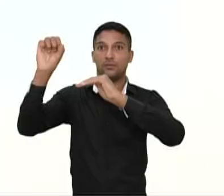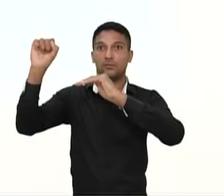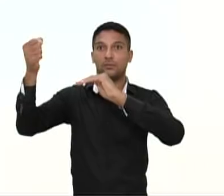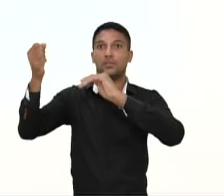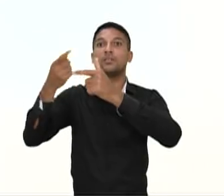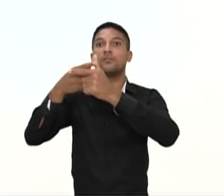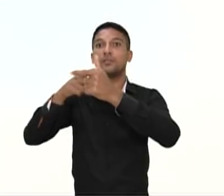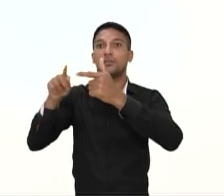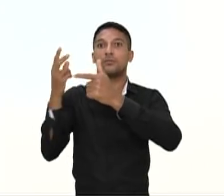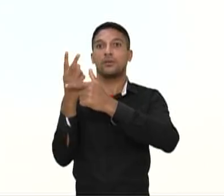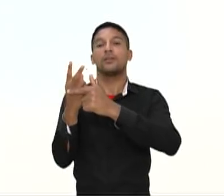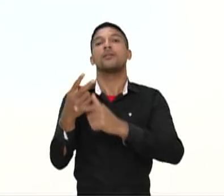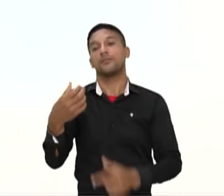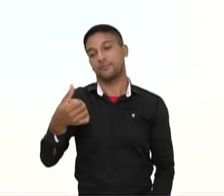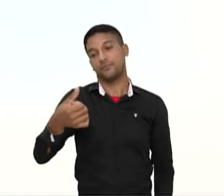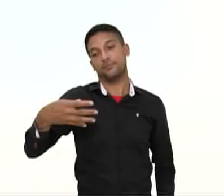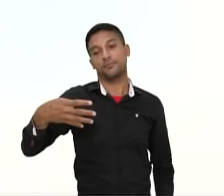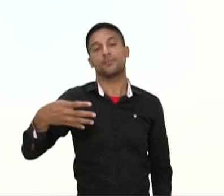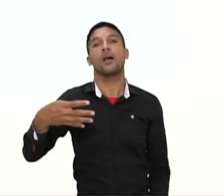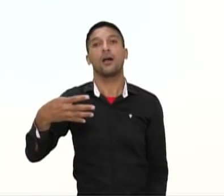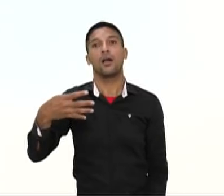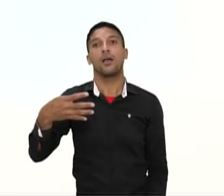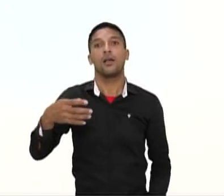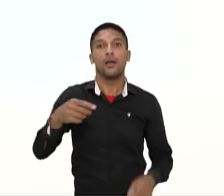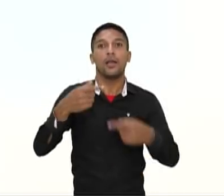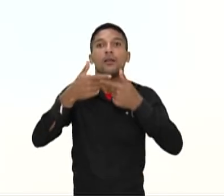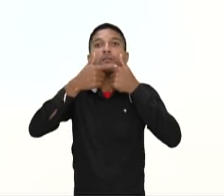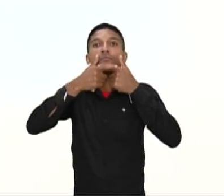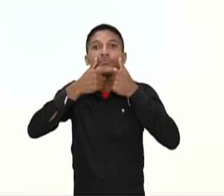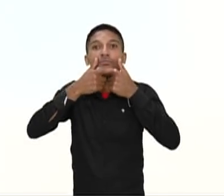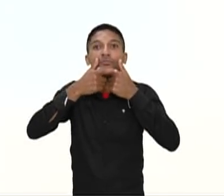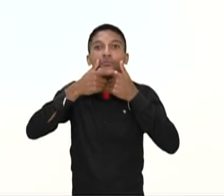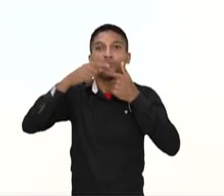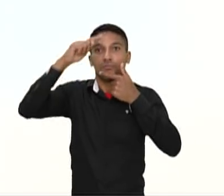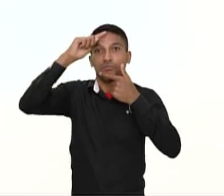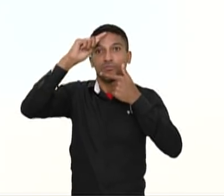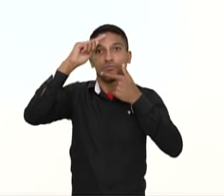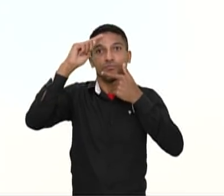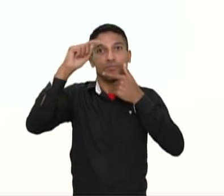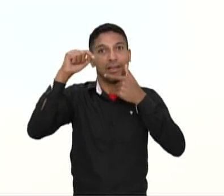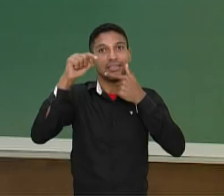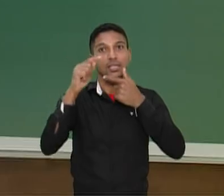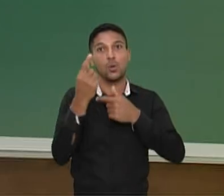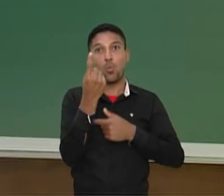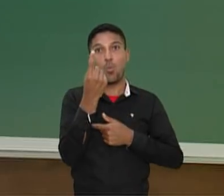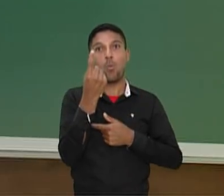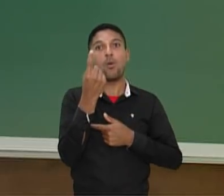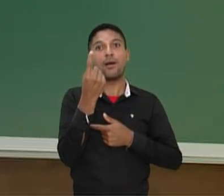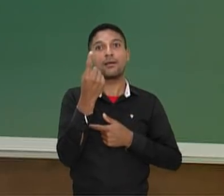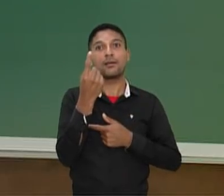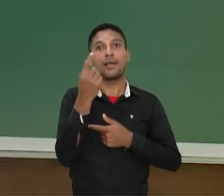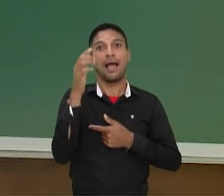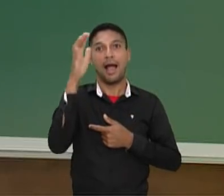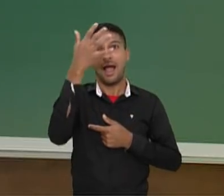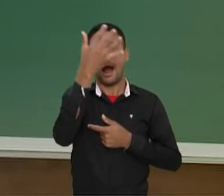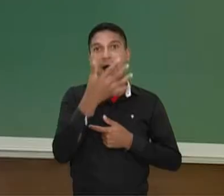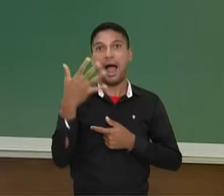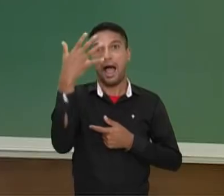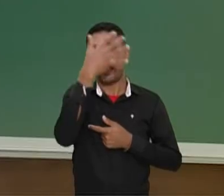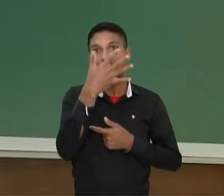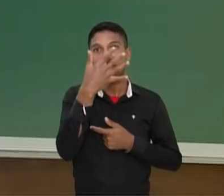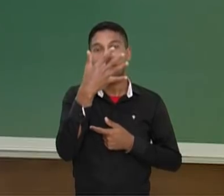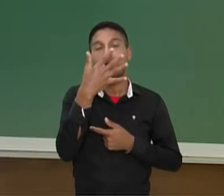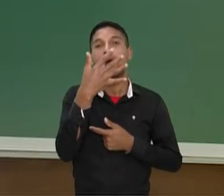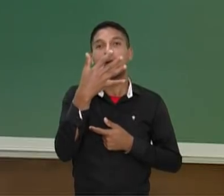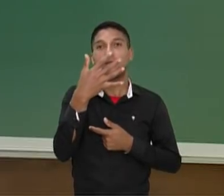1, tá bom? Vamos para a área 2. A área 2 é outro trapézio. Então, eu preciso do Bzão, do